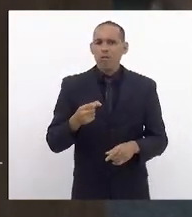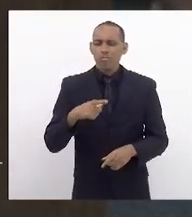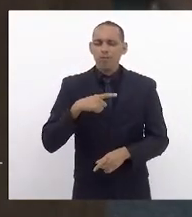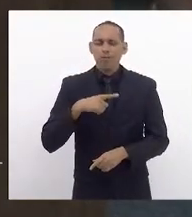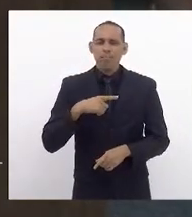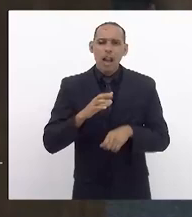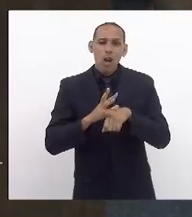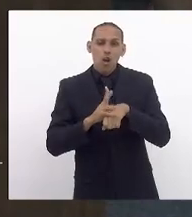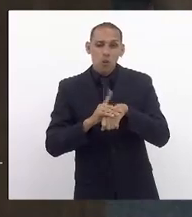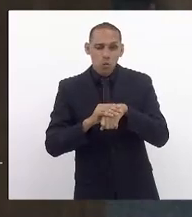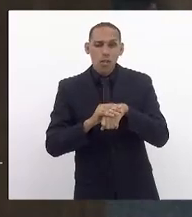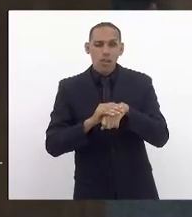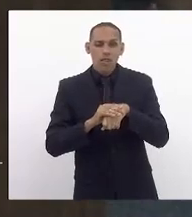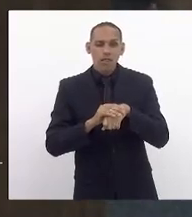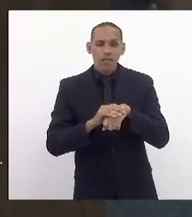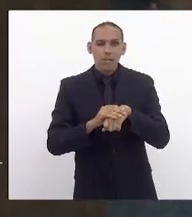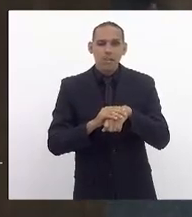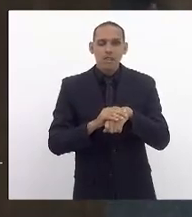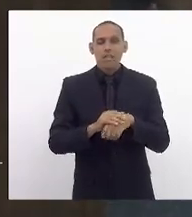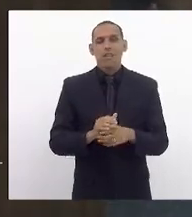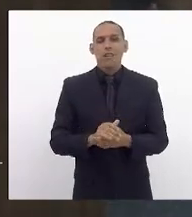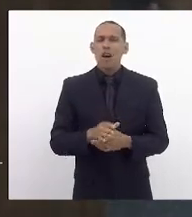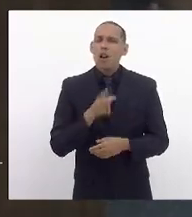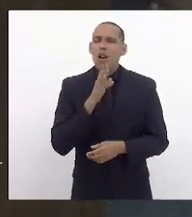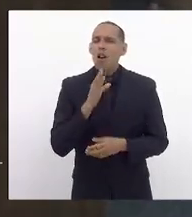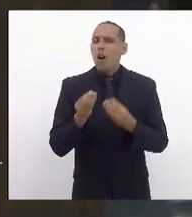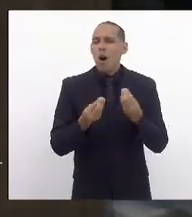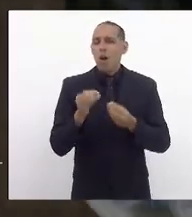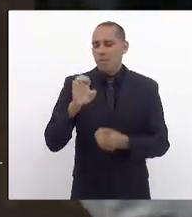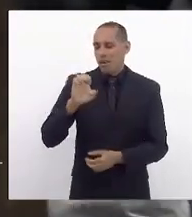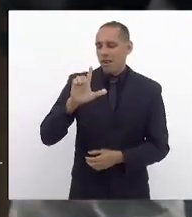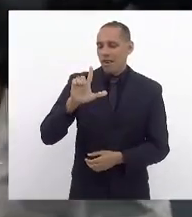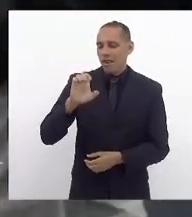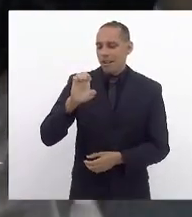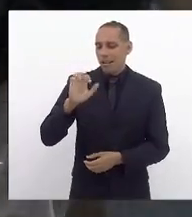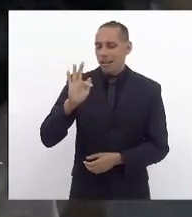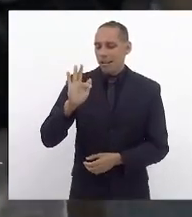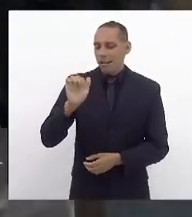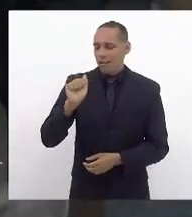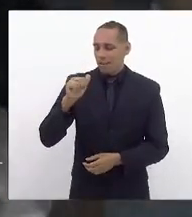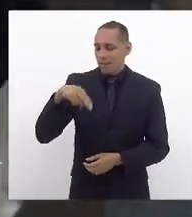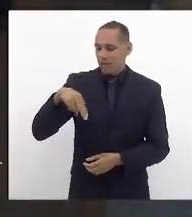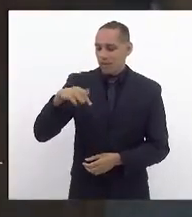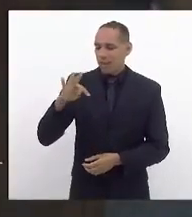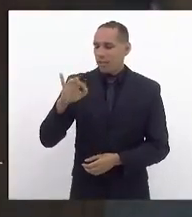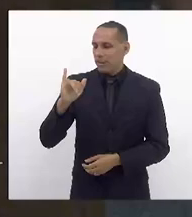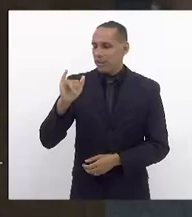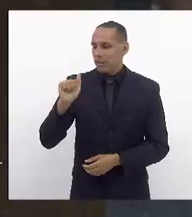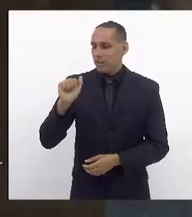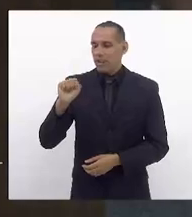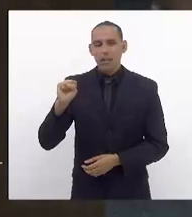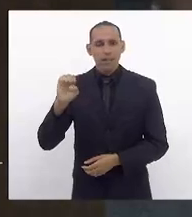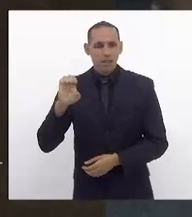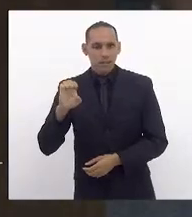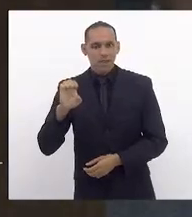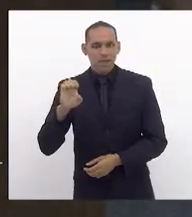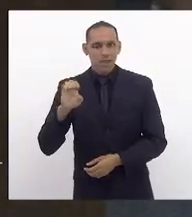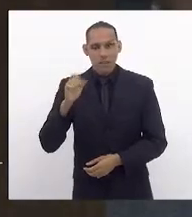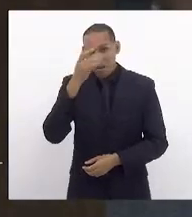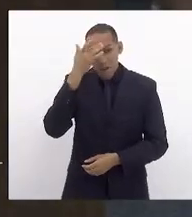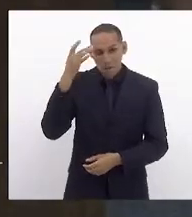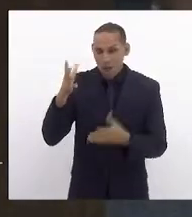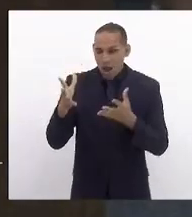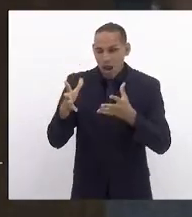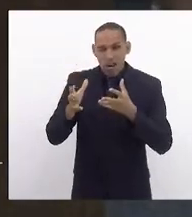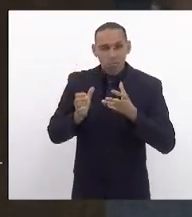Essa doença é conhecida como elefantíase. E as pessoas que contraem, deputado Márcio